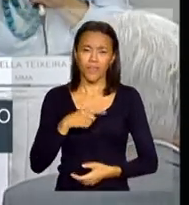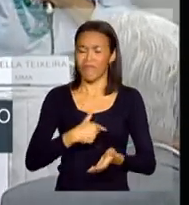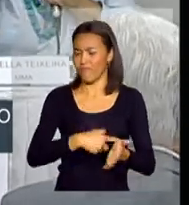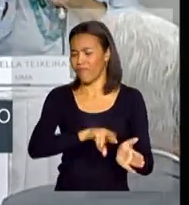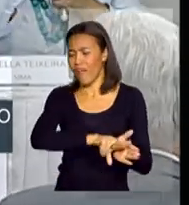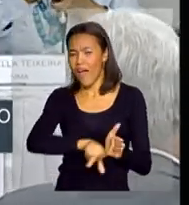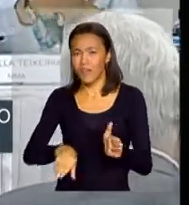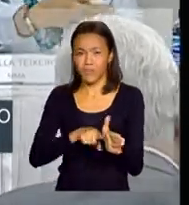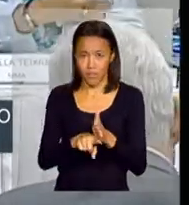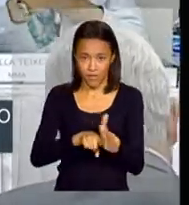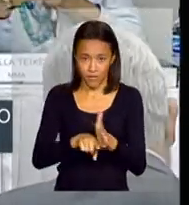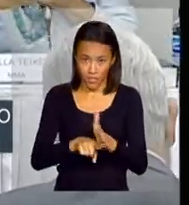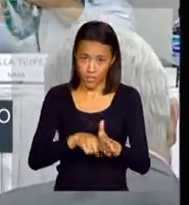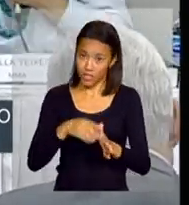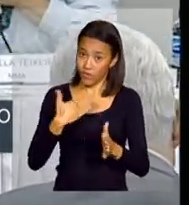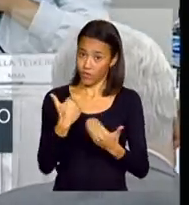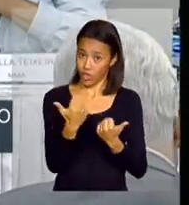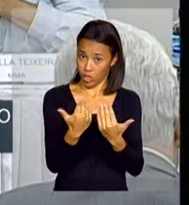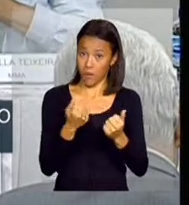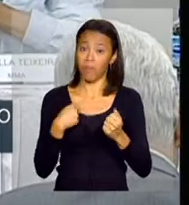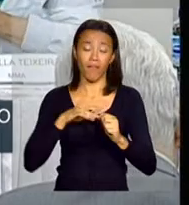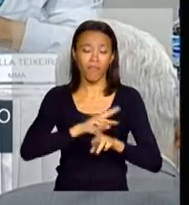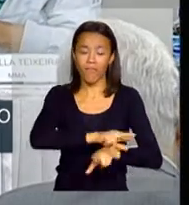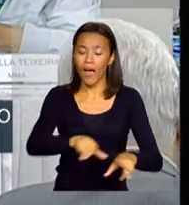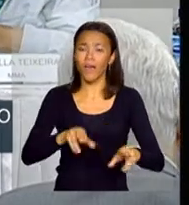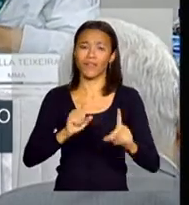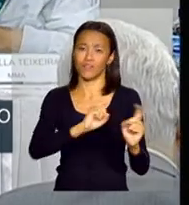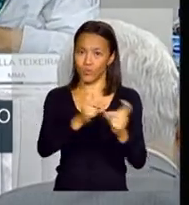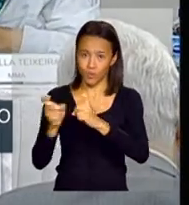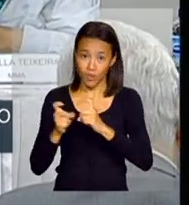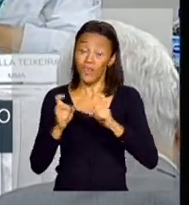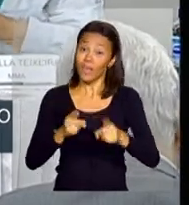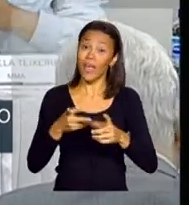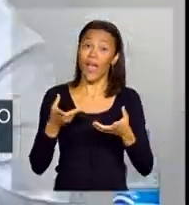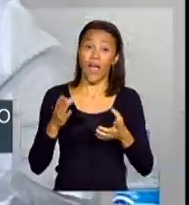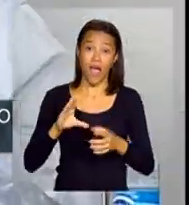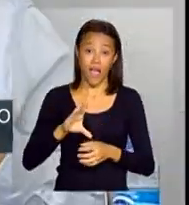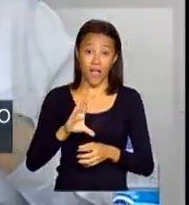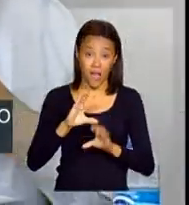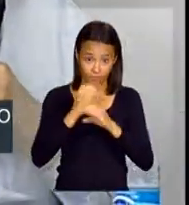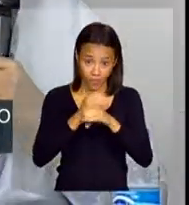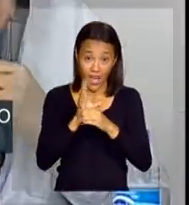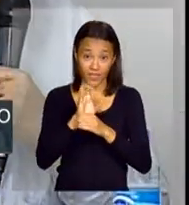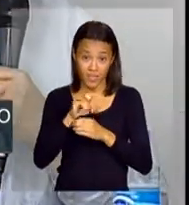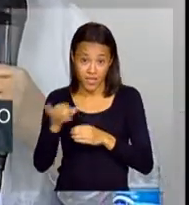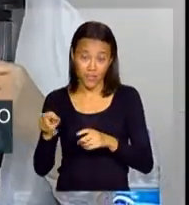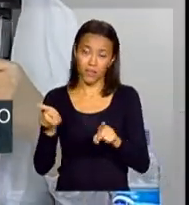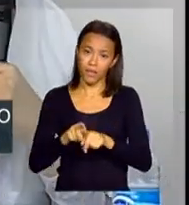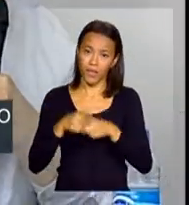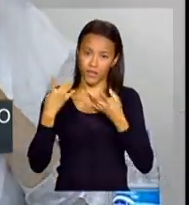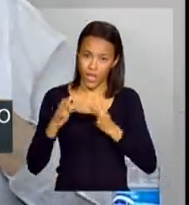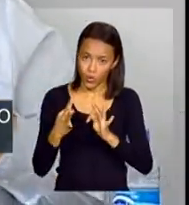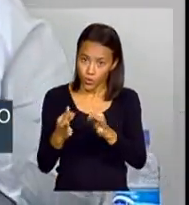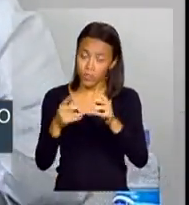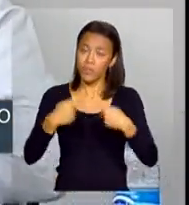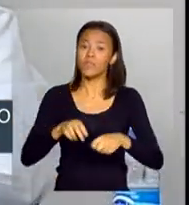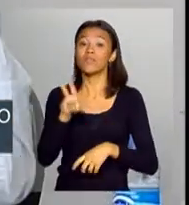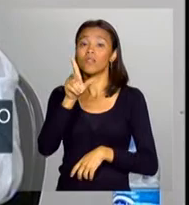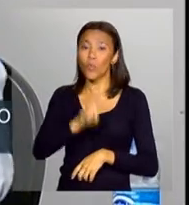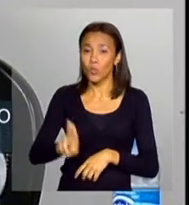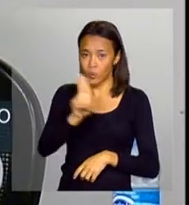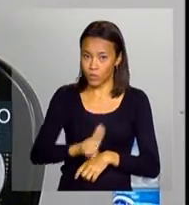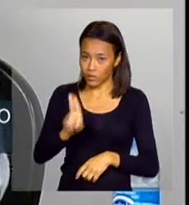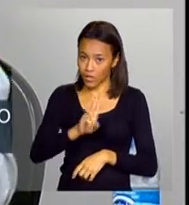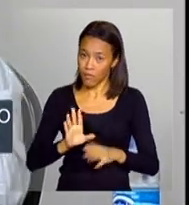isso, nós fomos para vários debates, que a ciência precisa estar mais próxima, que as tecnologias devem avançar para servir em